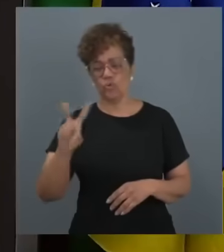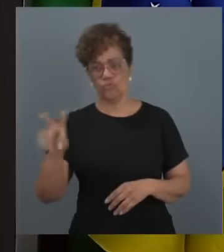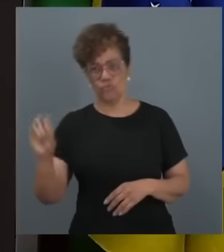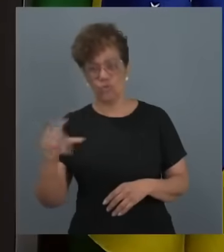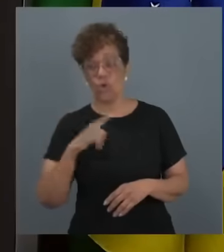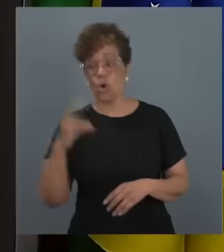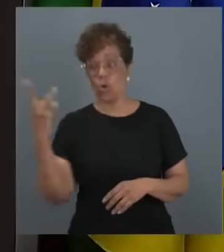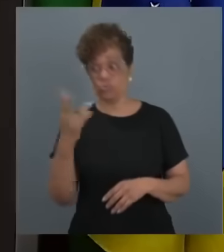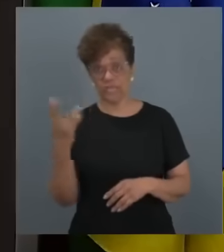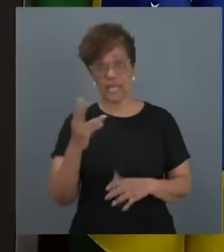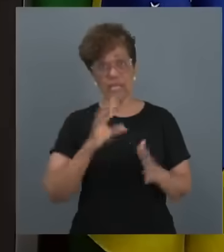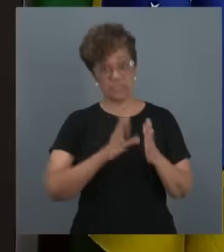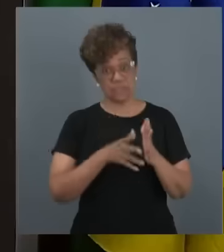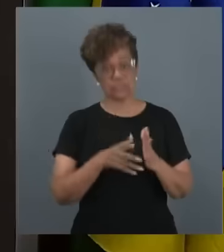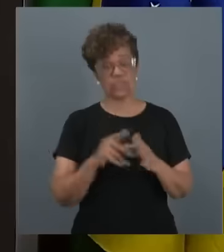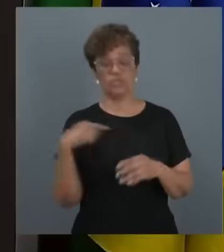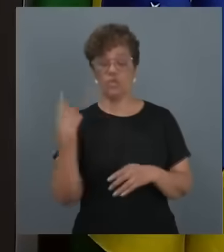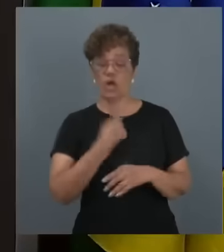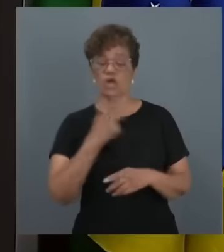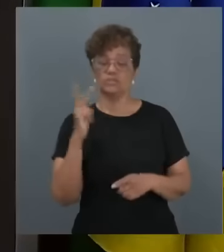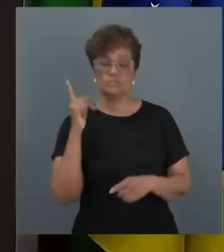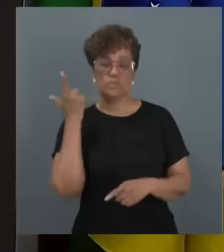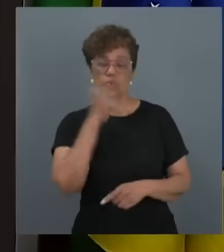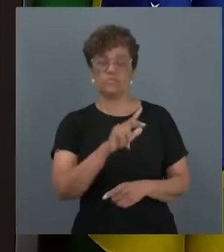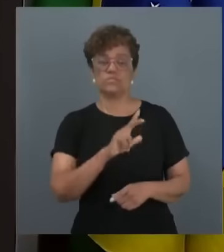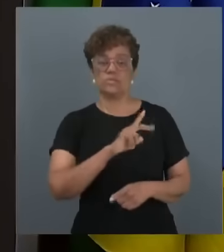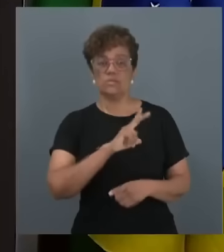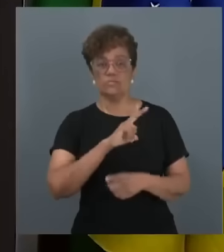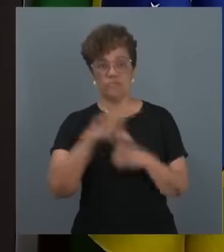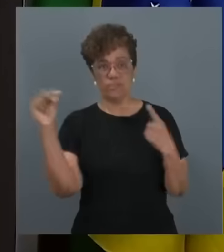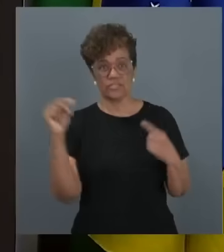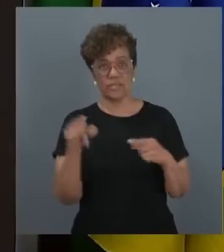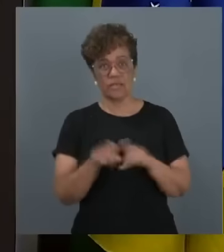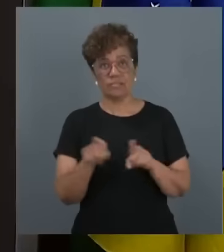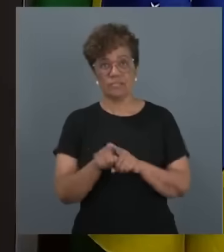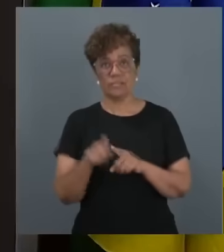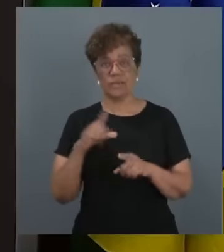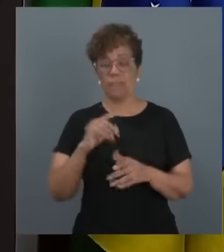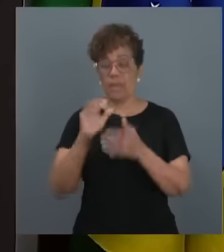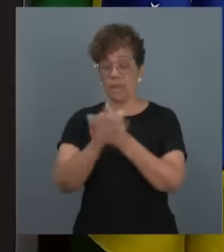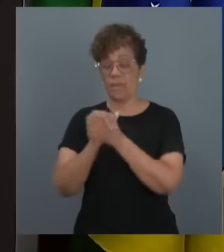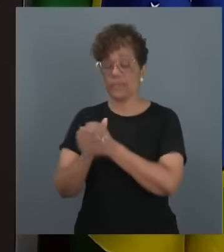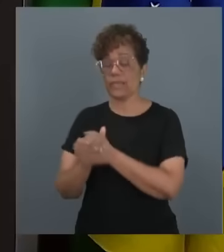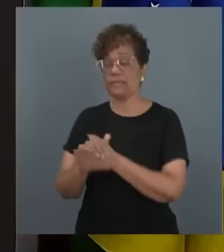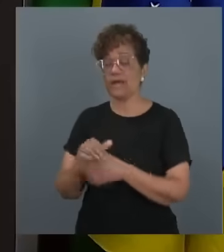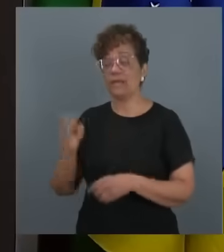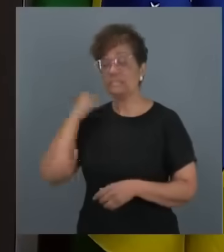essa comissão, e nós conseguimos vencer. Quero também cumprimentar o senador Espiridião Amin